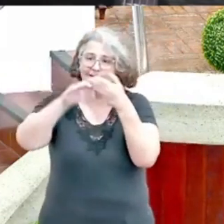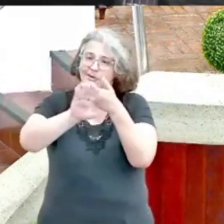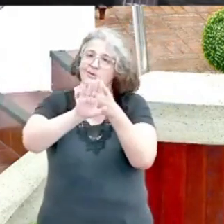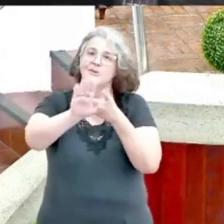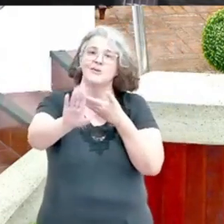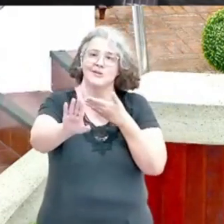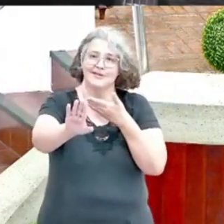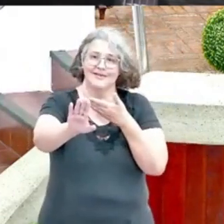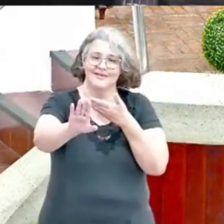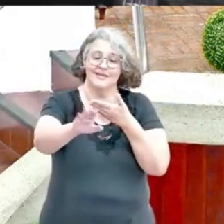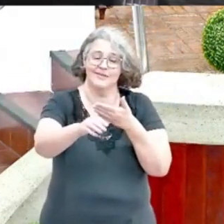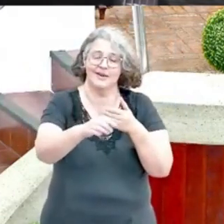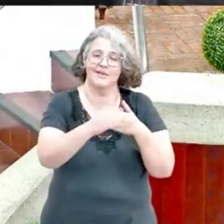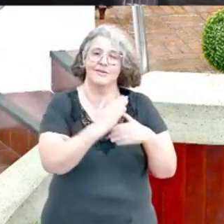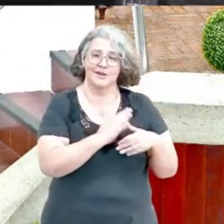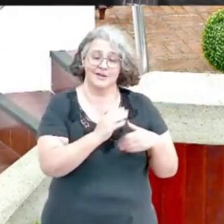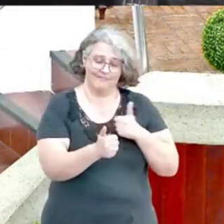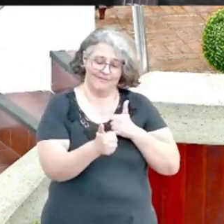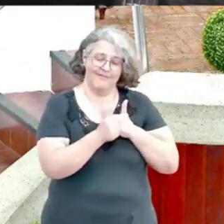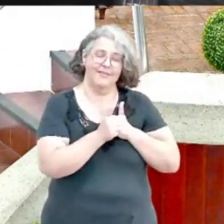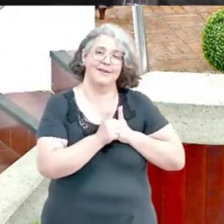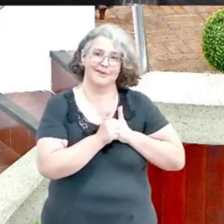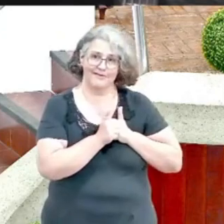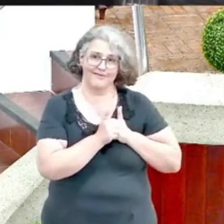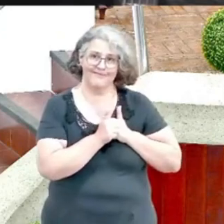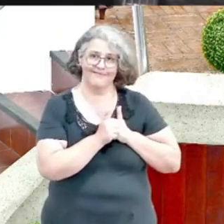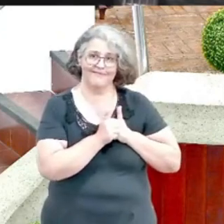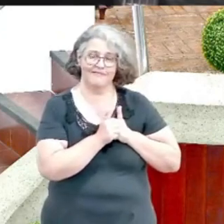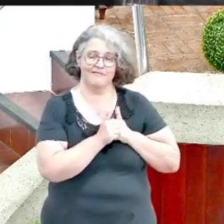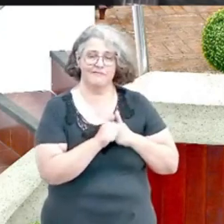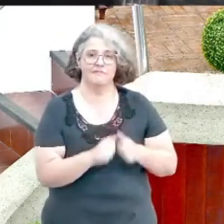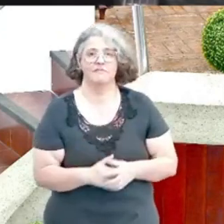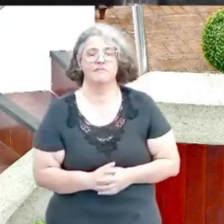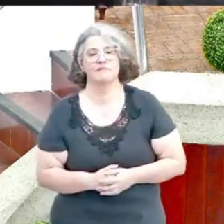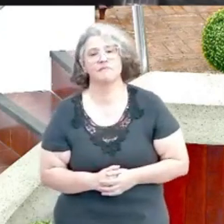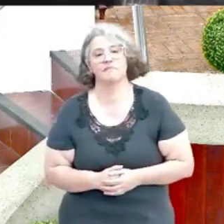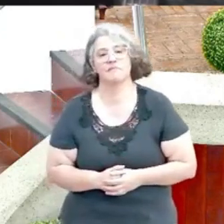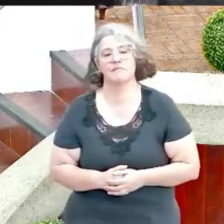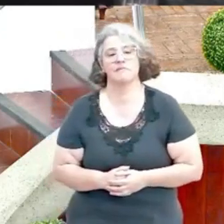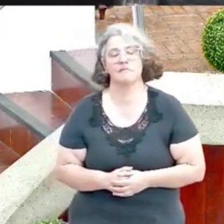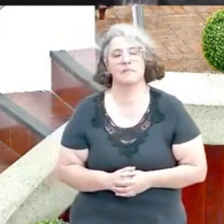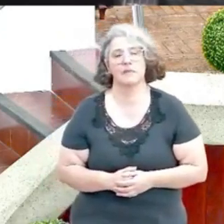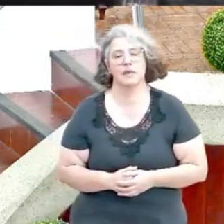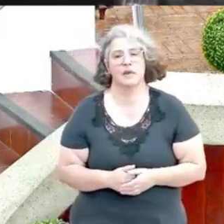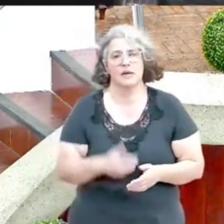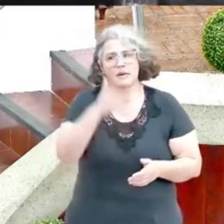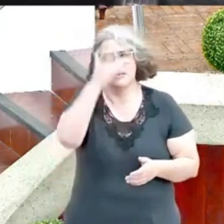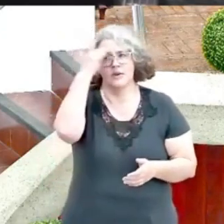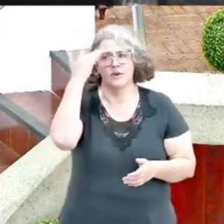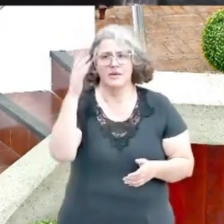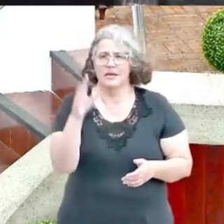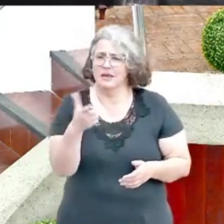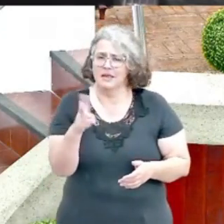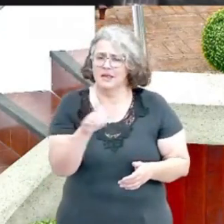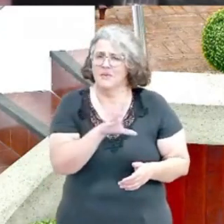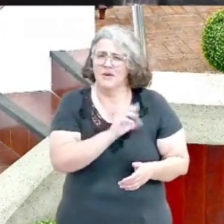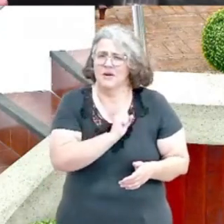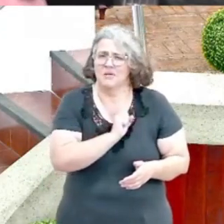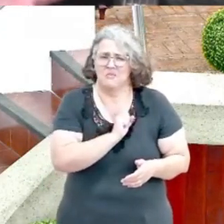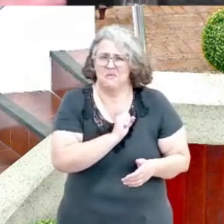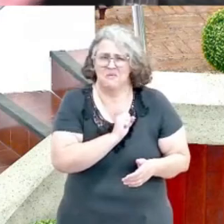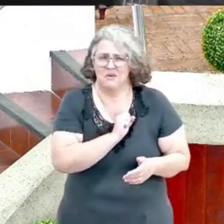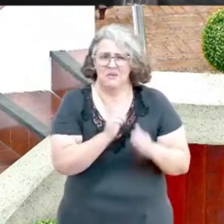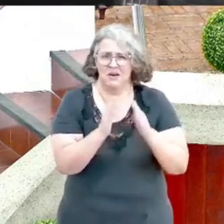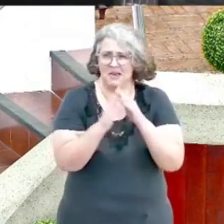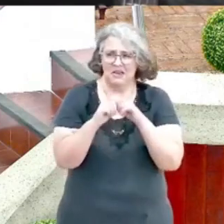mas perto do coração. Para aqueles que não amam a igreja, foi um tempo de alívio, graças a